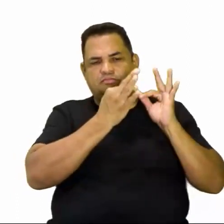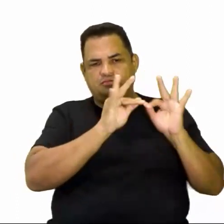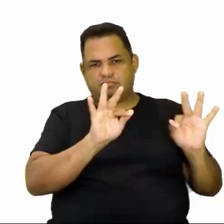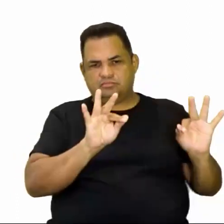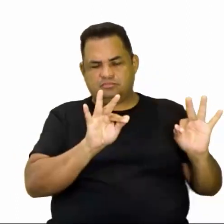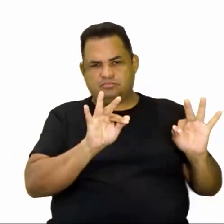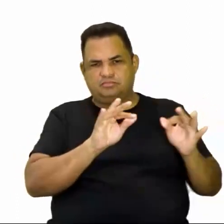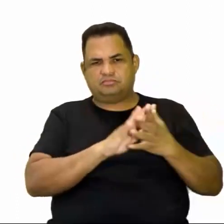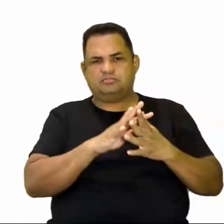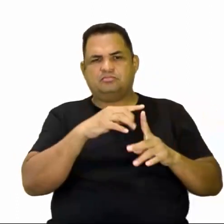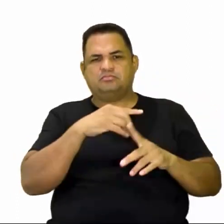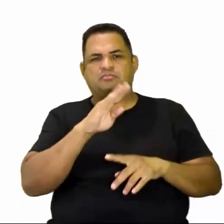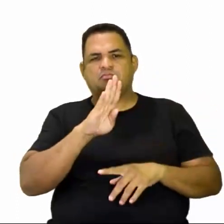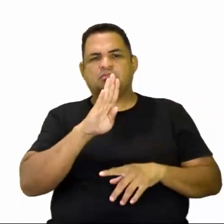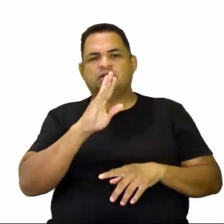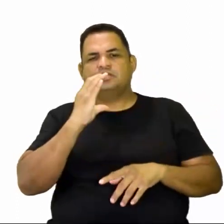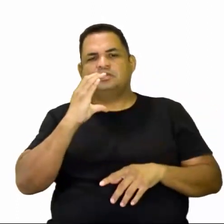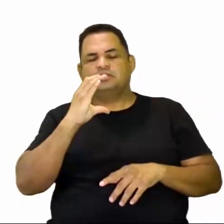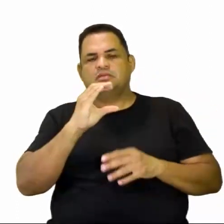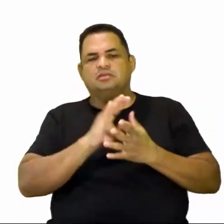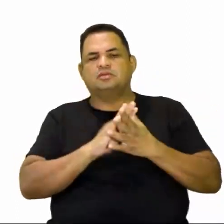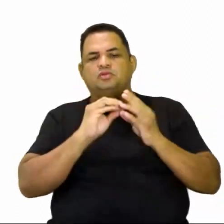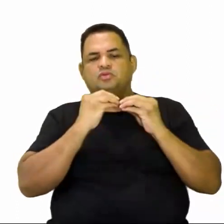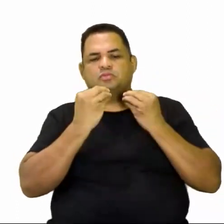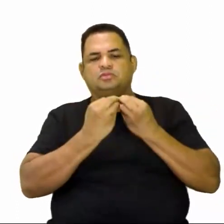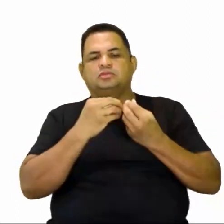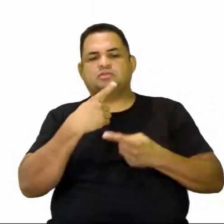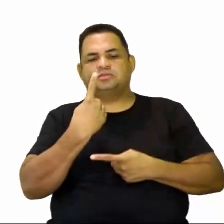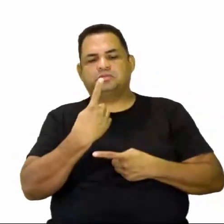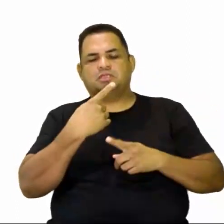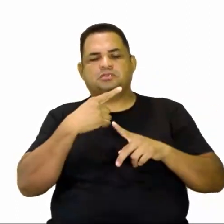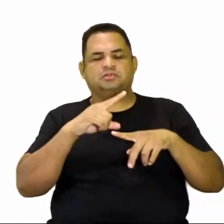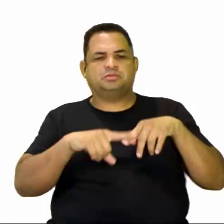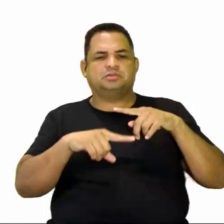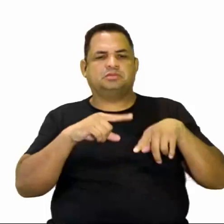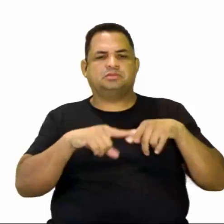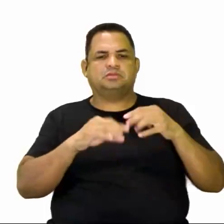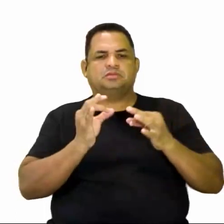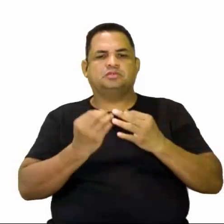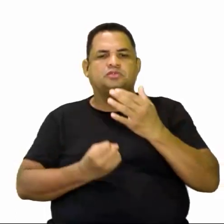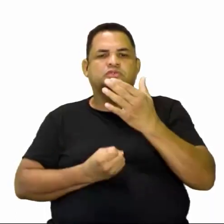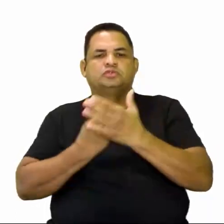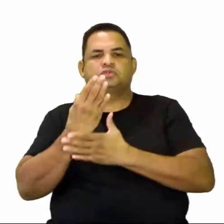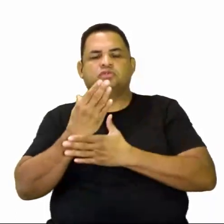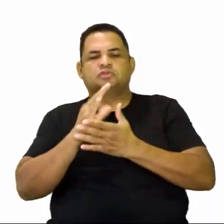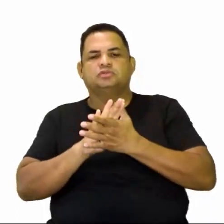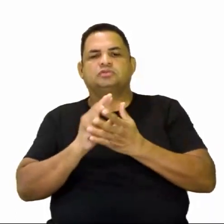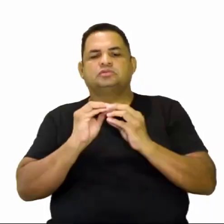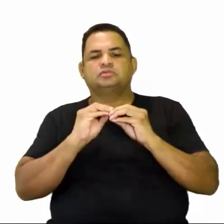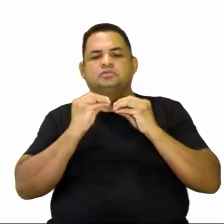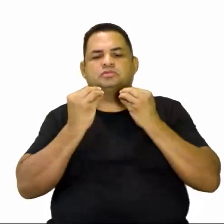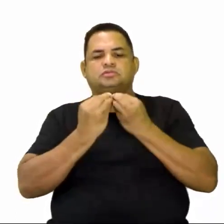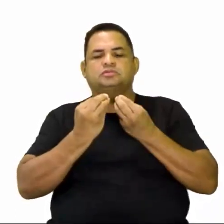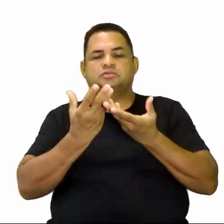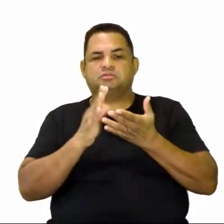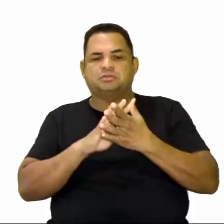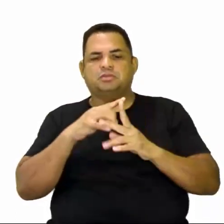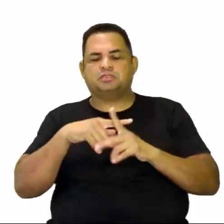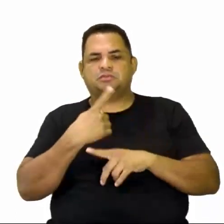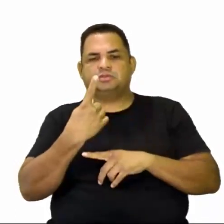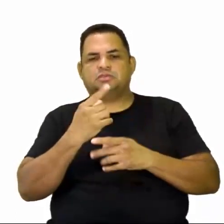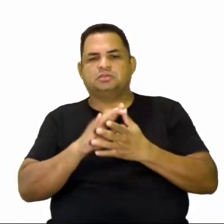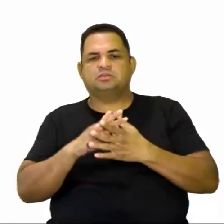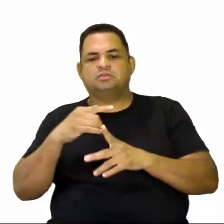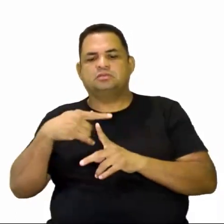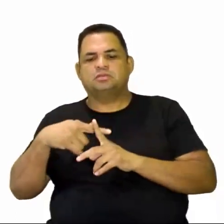simples, BC a substância composta, formando a substância composta e uma simples. Quer dizer,